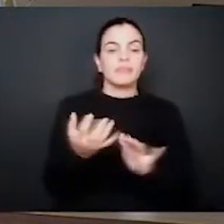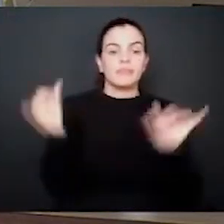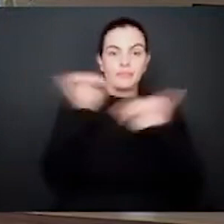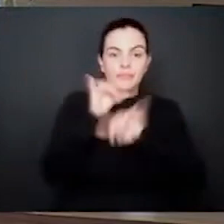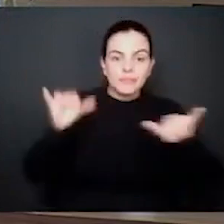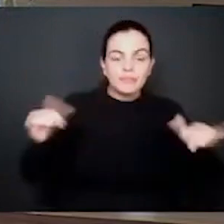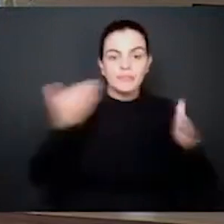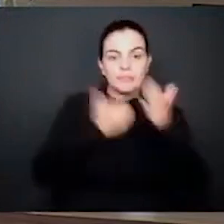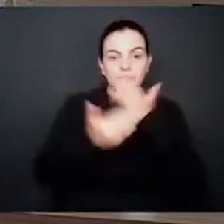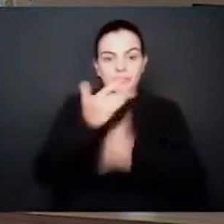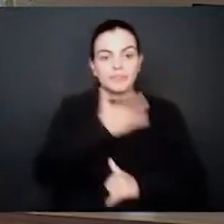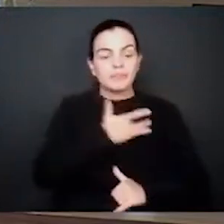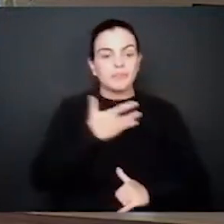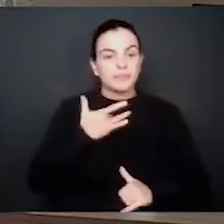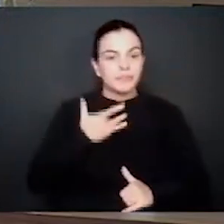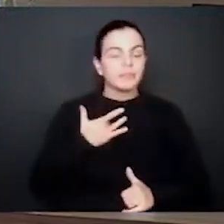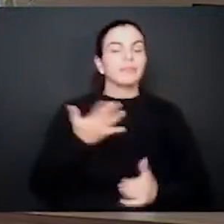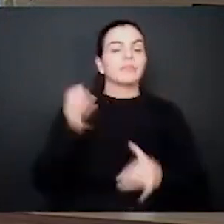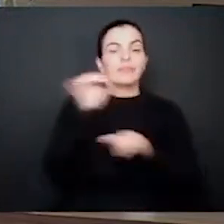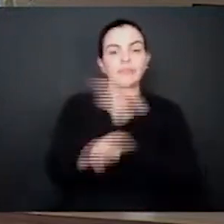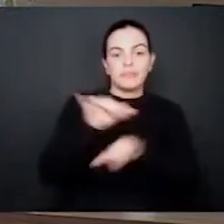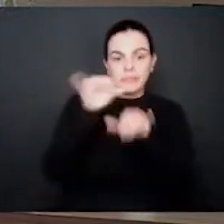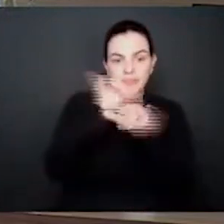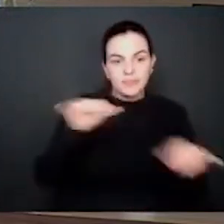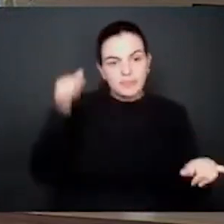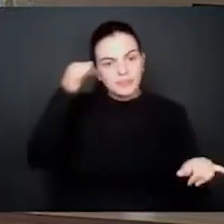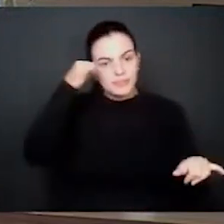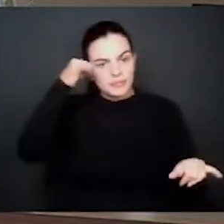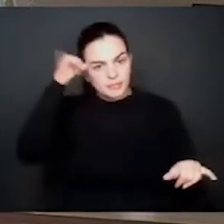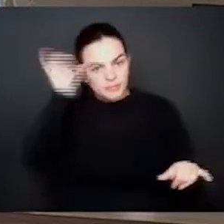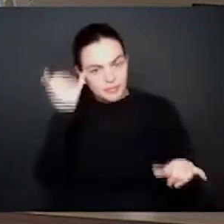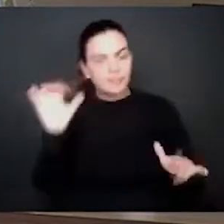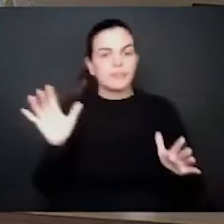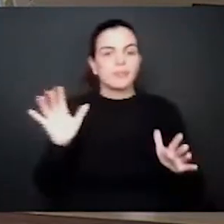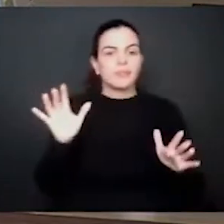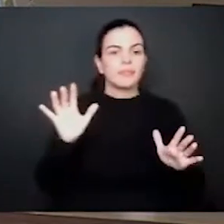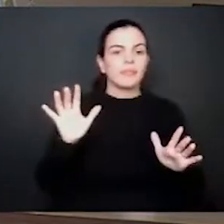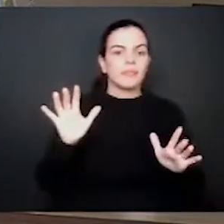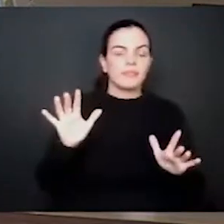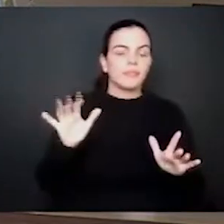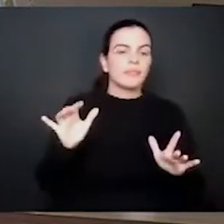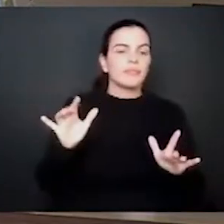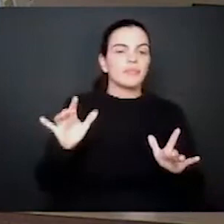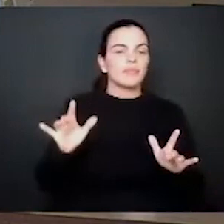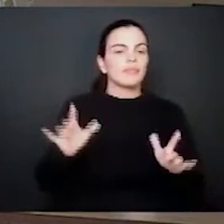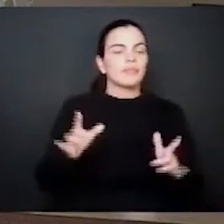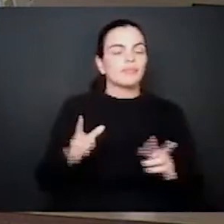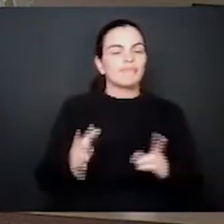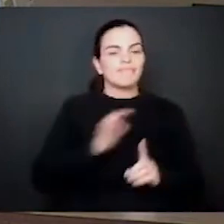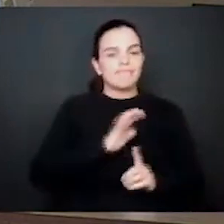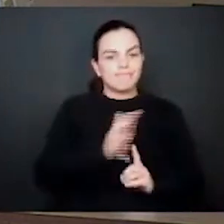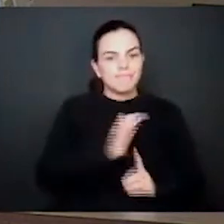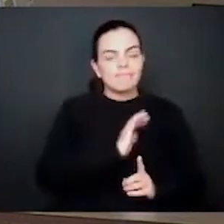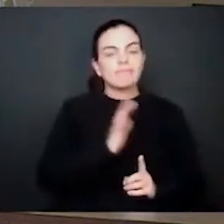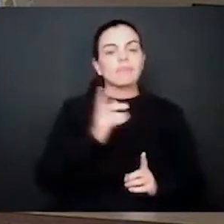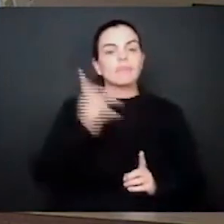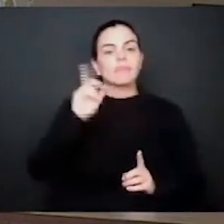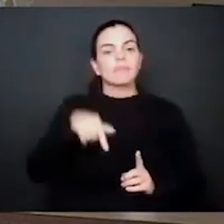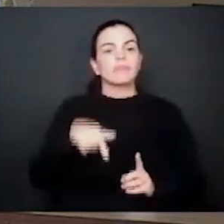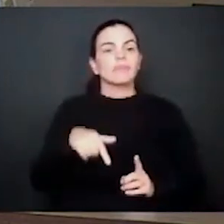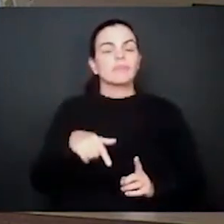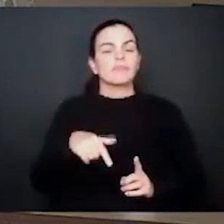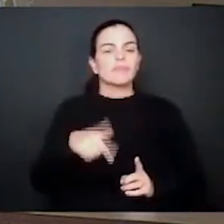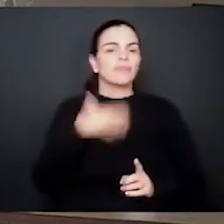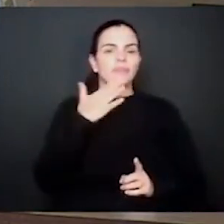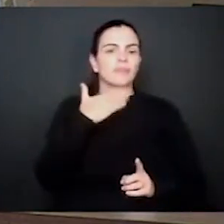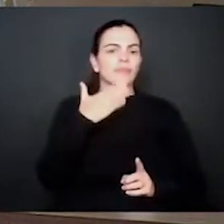campanha contra o abuso, exploração sexual, faz um monte de campanha. Só que não adianta nada fazer um monte de lei fazendo campanha